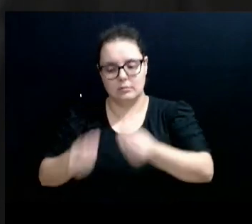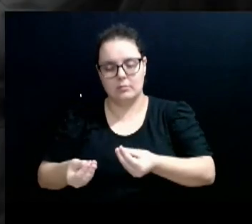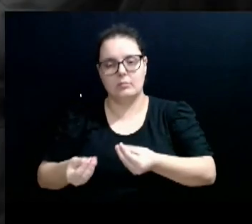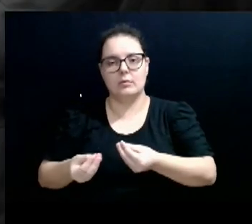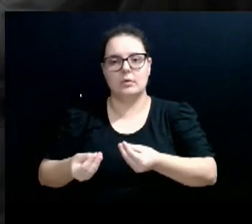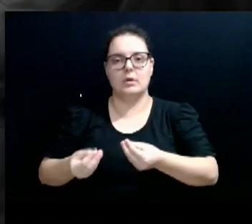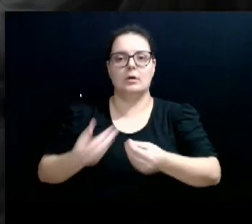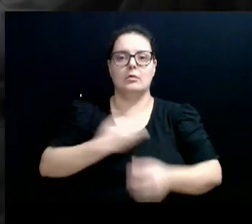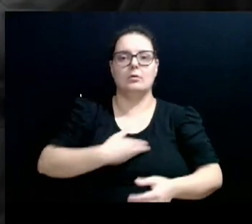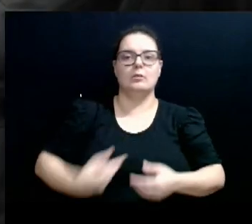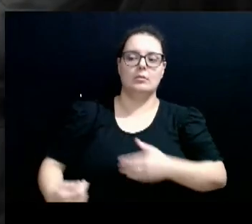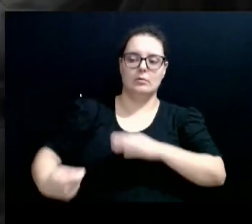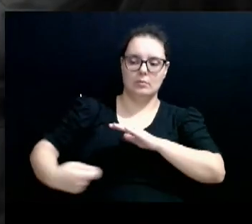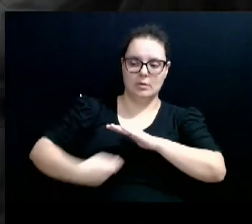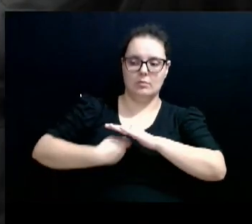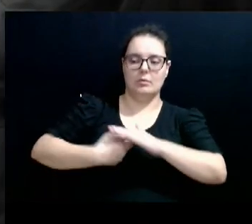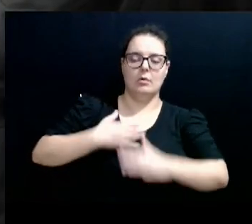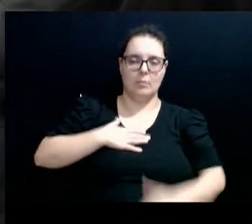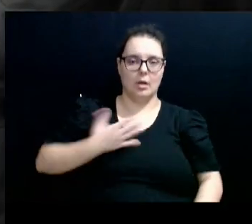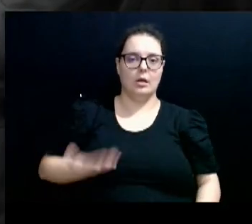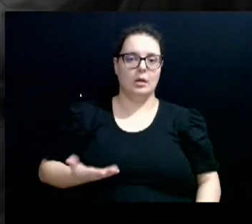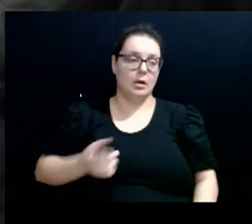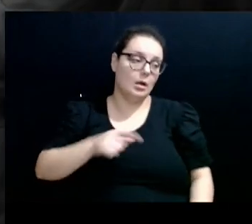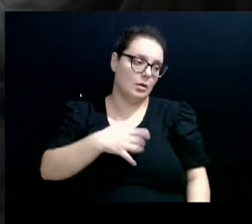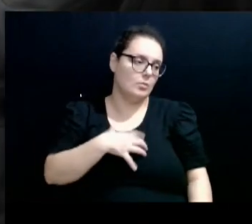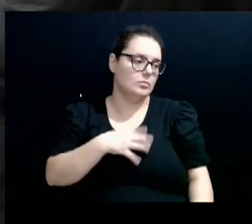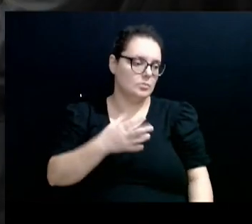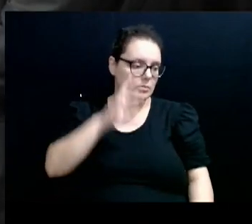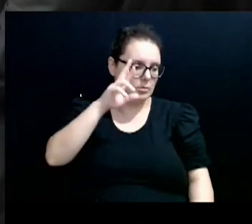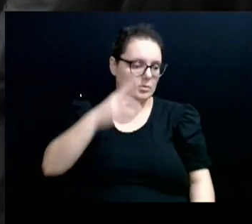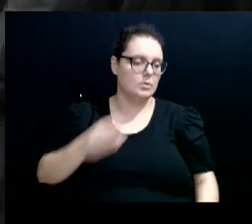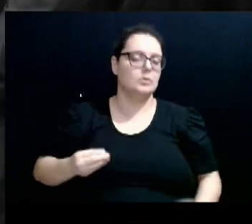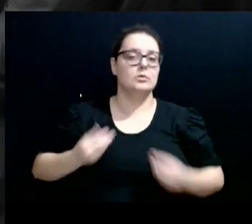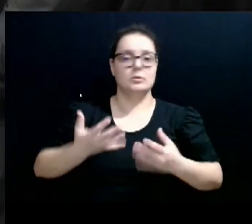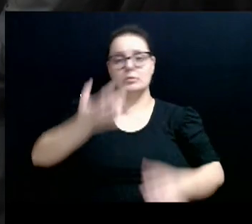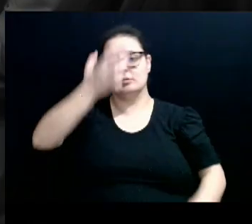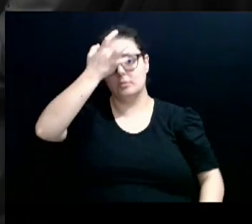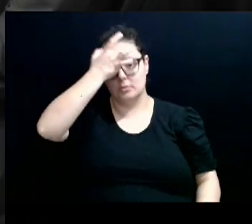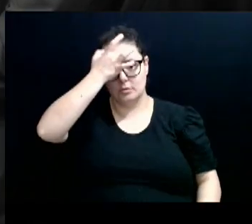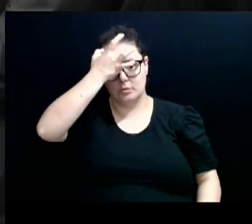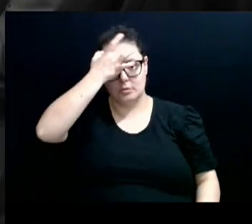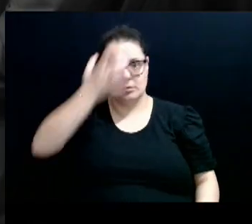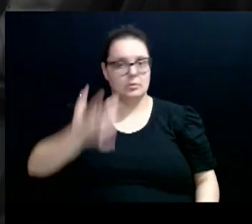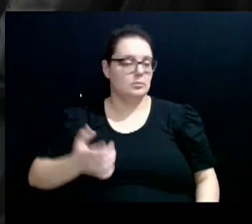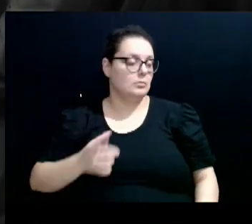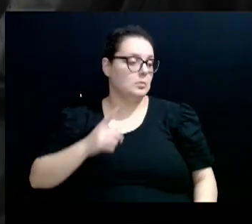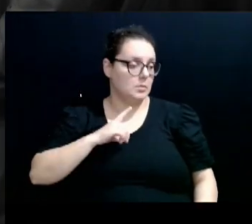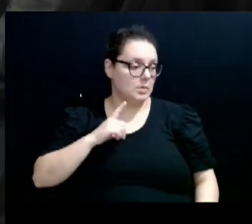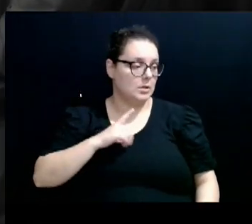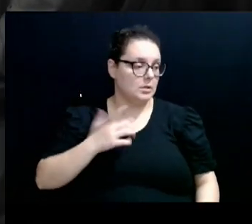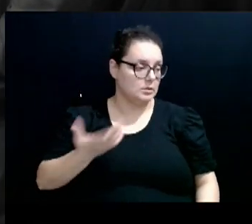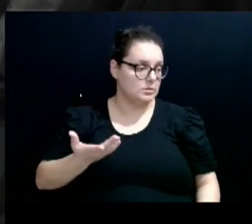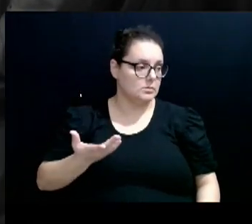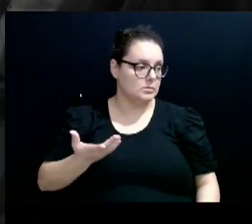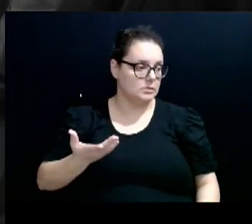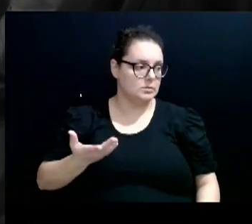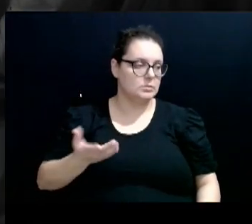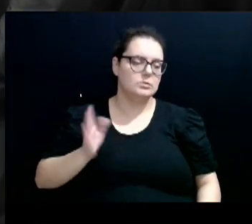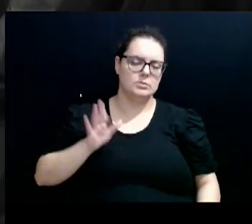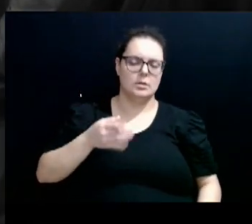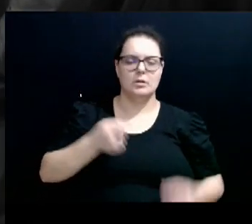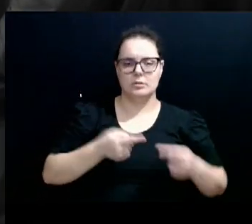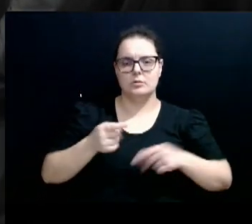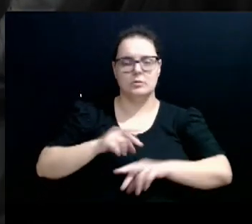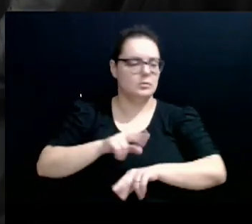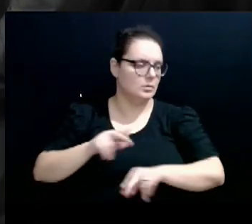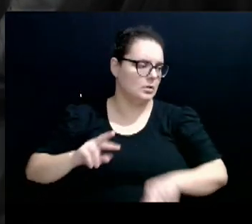que já fez de uma forma que traz uma consciência, mas até existe aí, já foi discutido várias vezes, claro que ainda